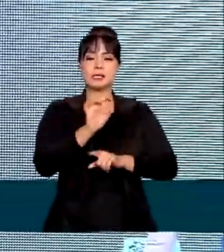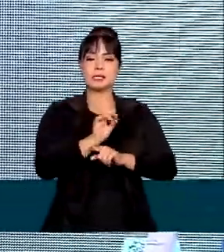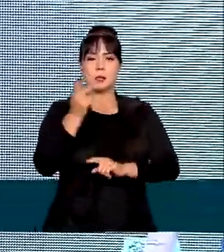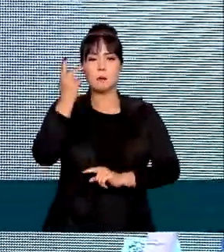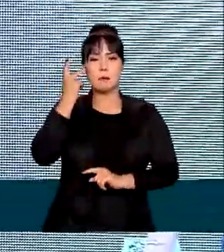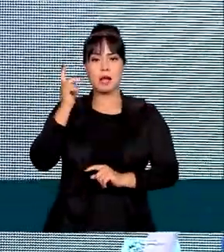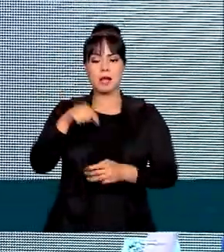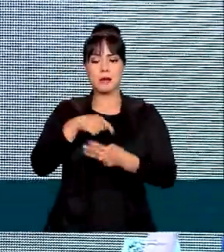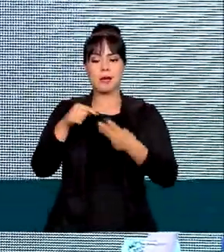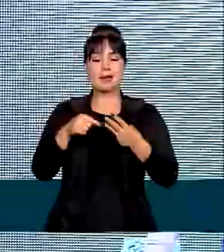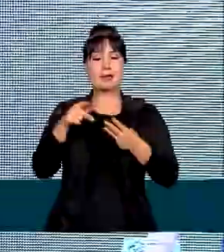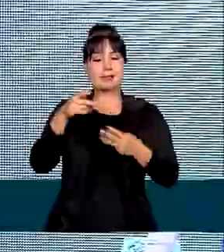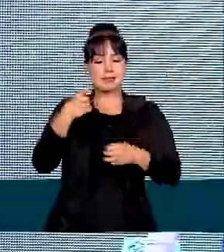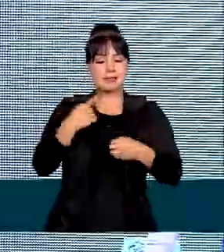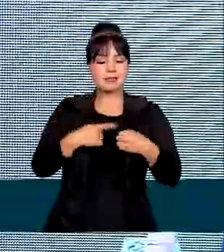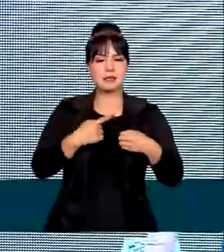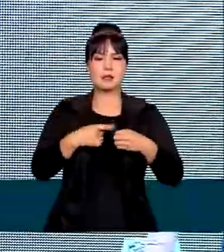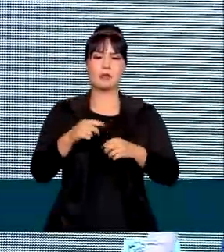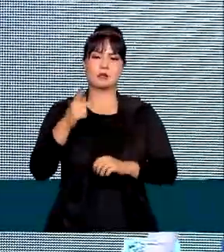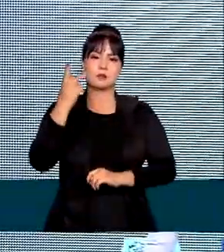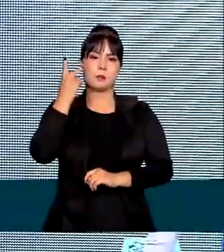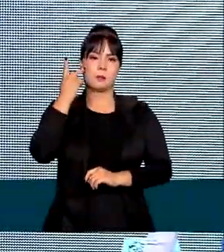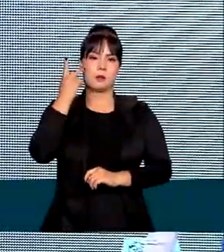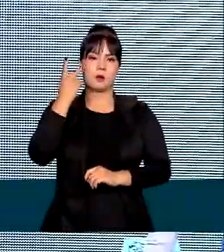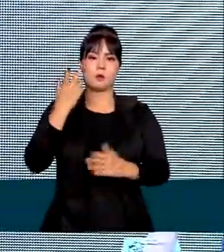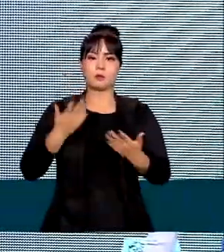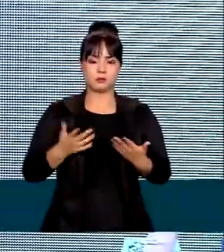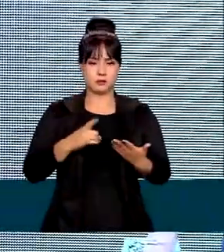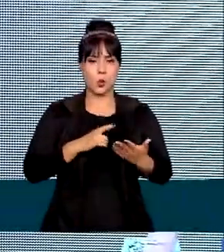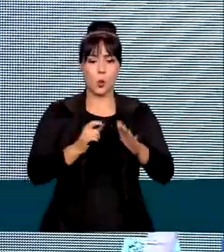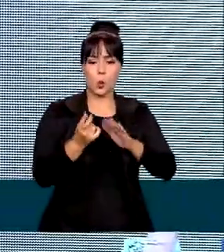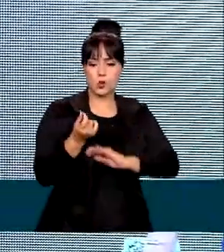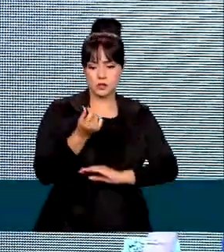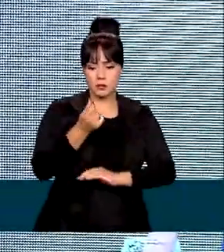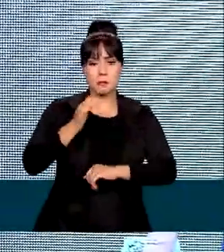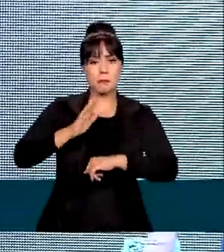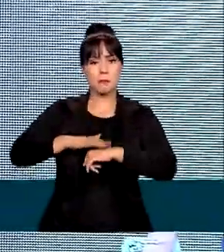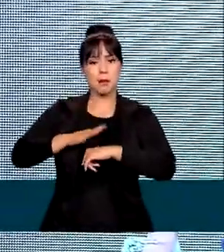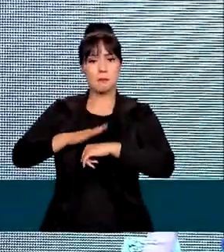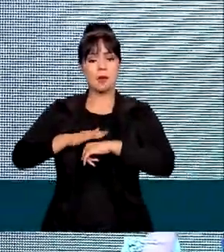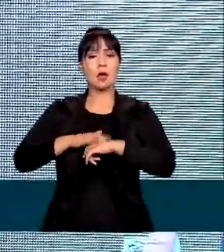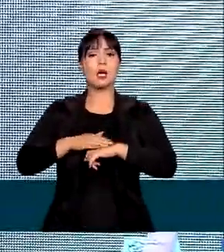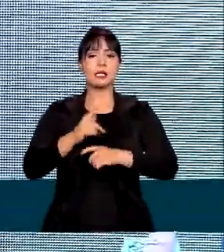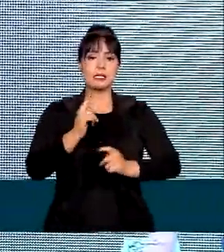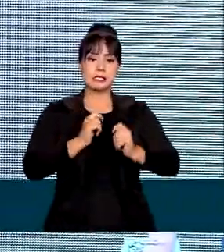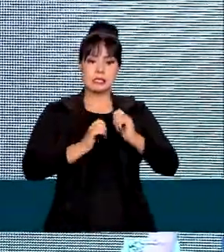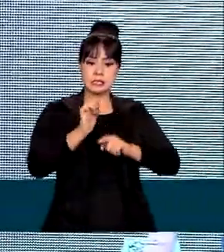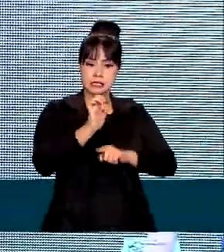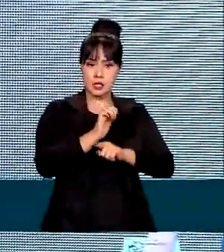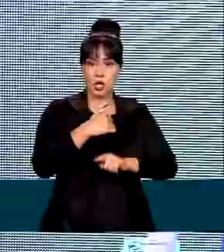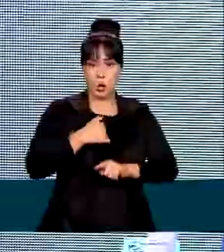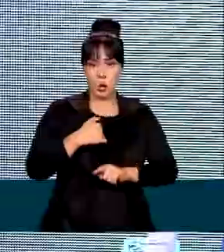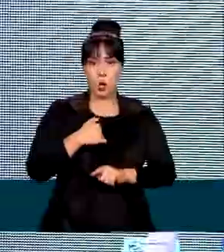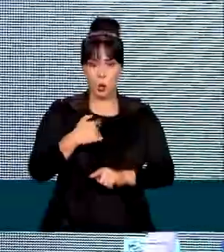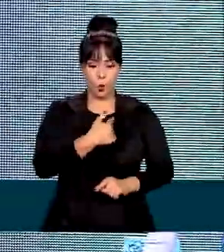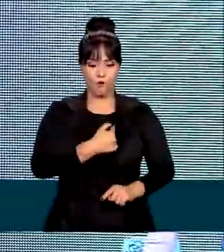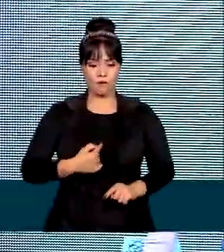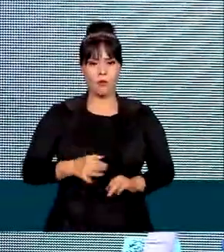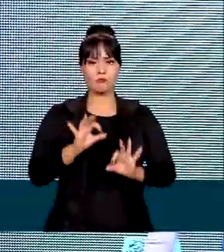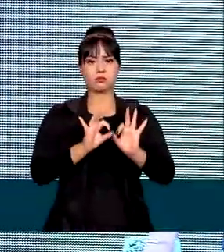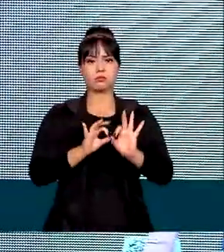depois a cidade de São Paulo Portanto tem um orçamento maior que o estado que o governei o Estado da Bahia